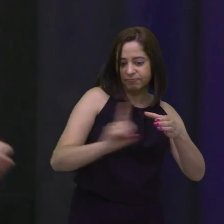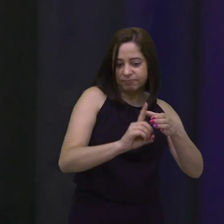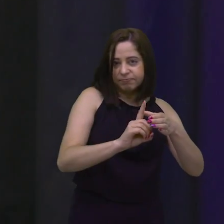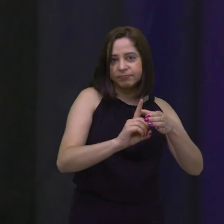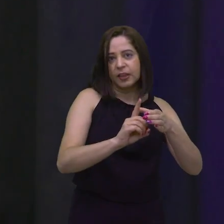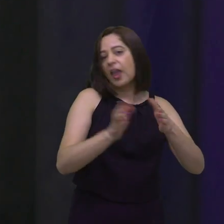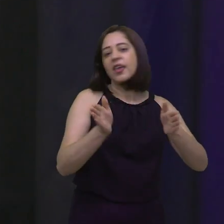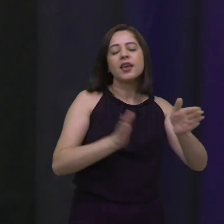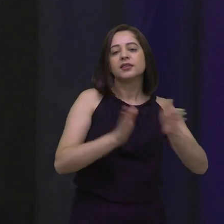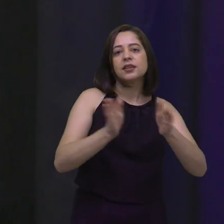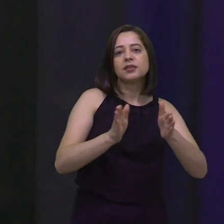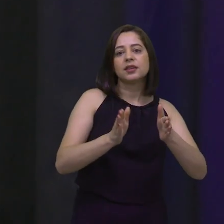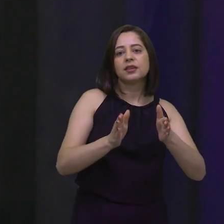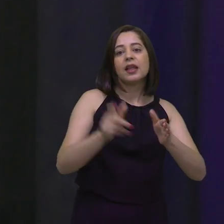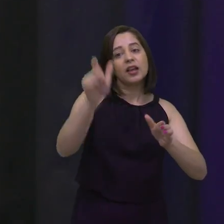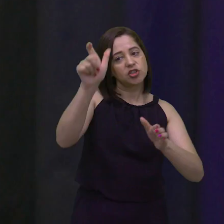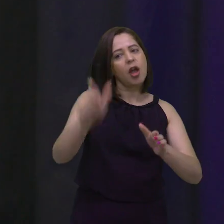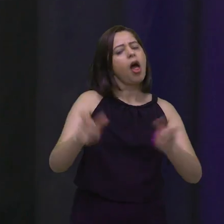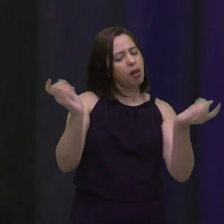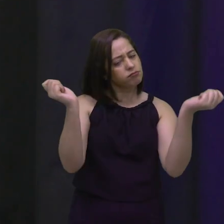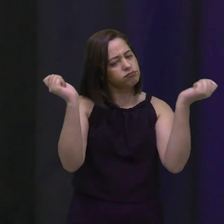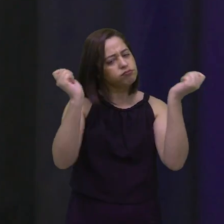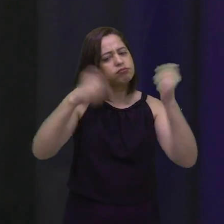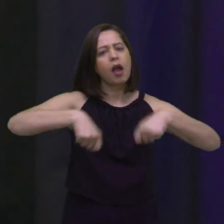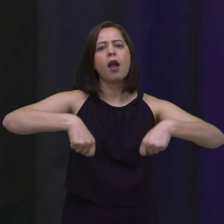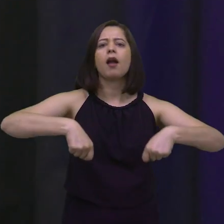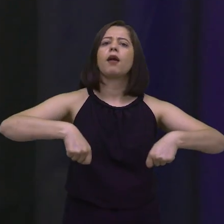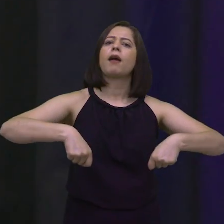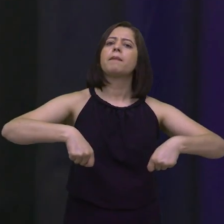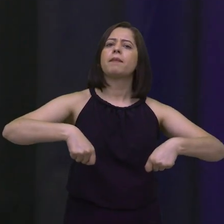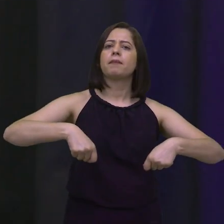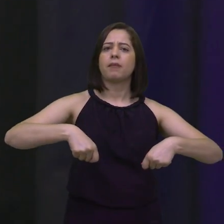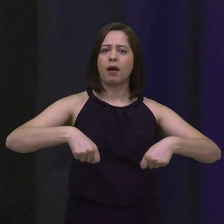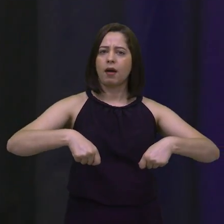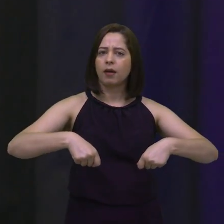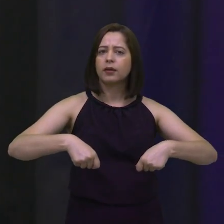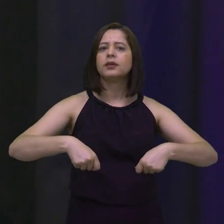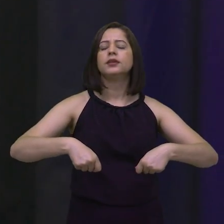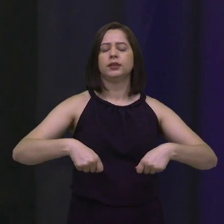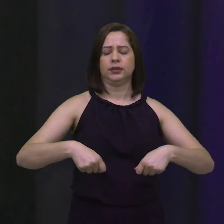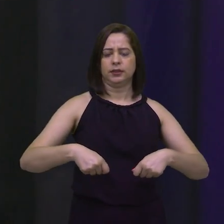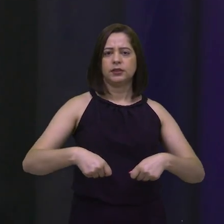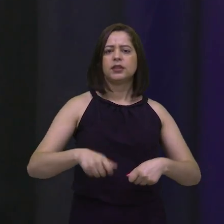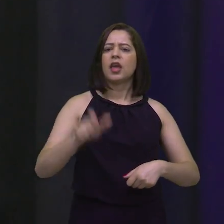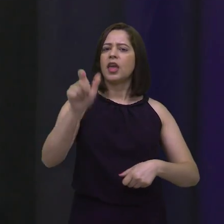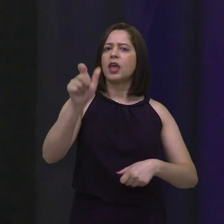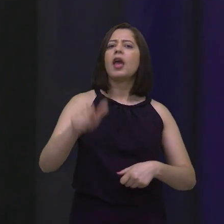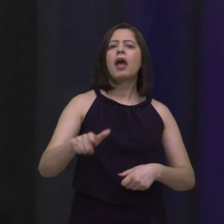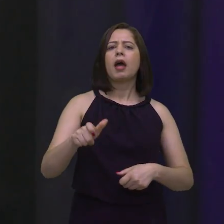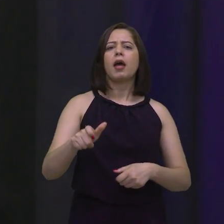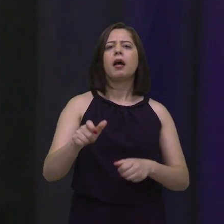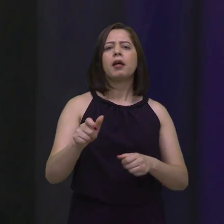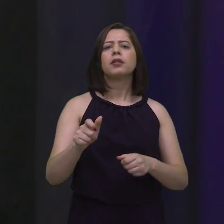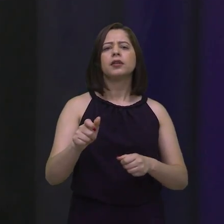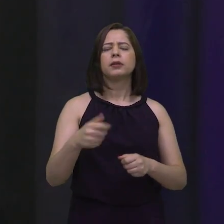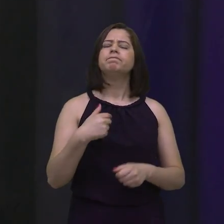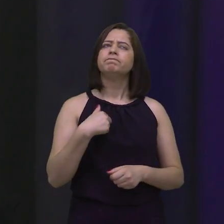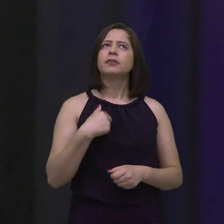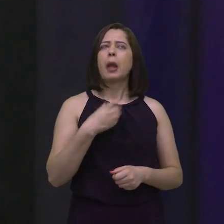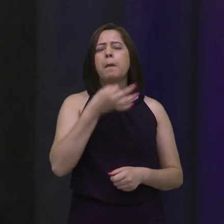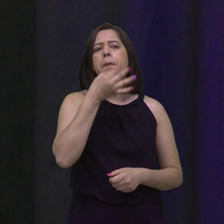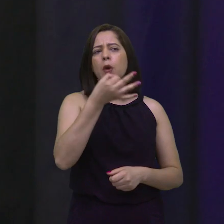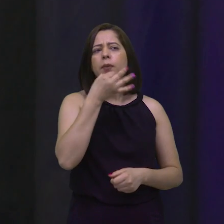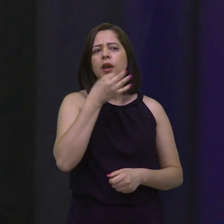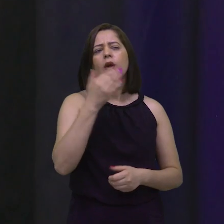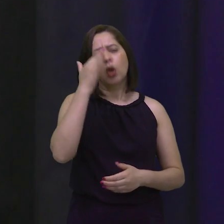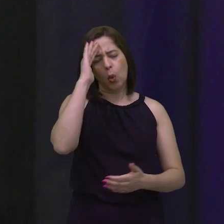do acesso, as coisas vão ser ampliadas, vão ser melhoradas, a qualificação vai existir. Então, eu